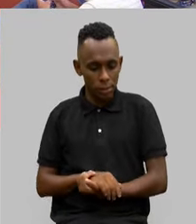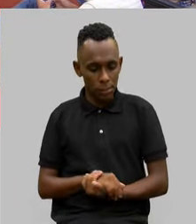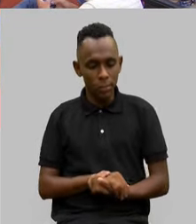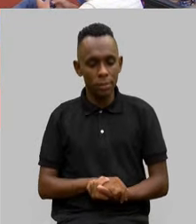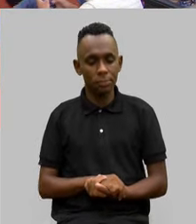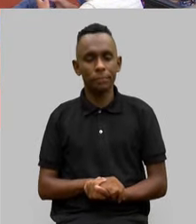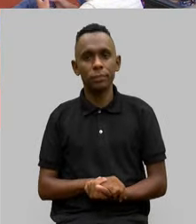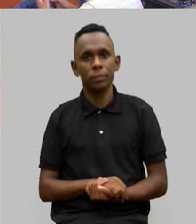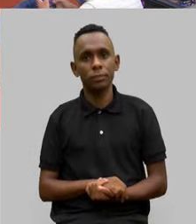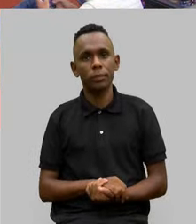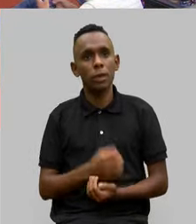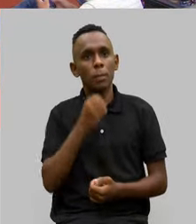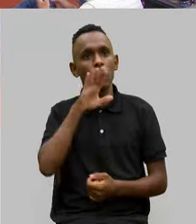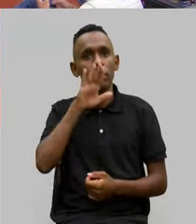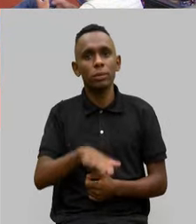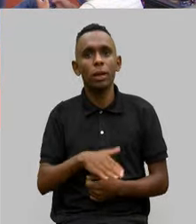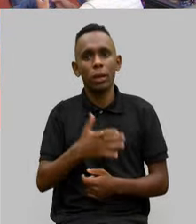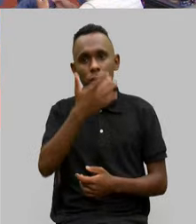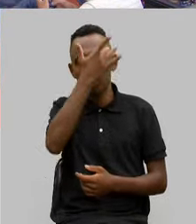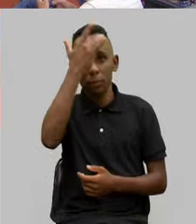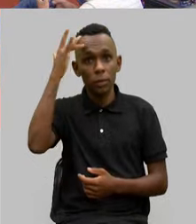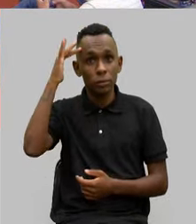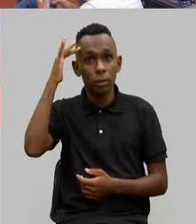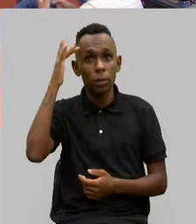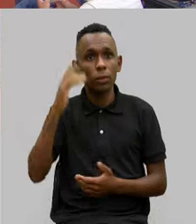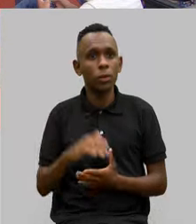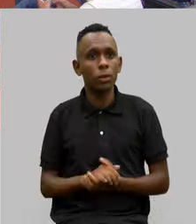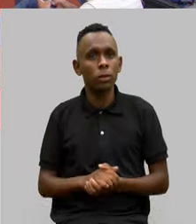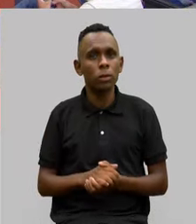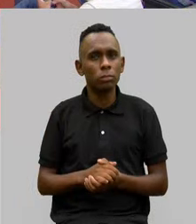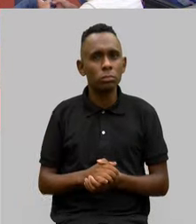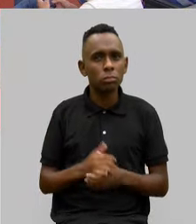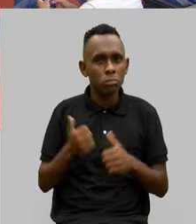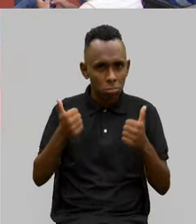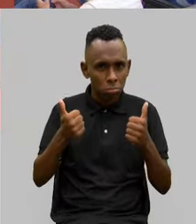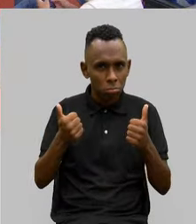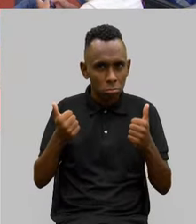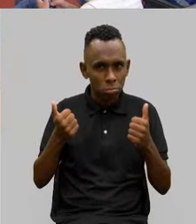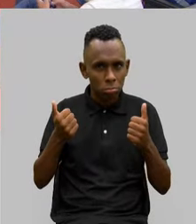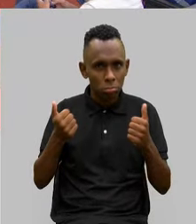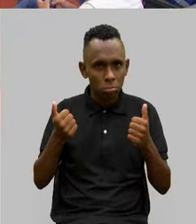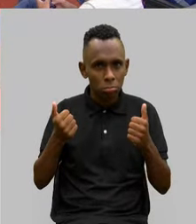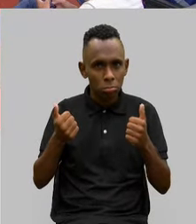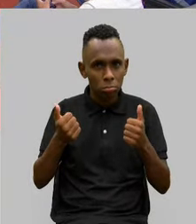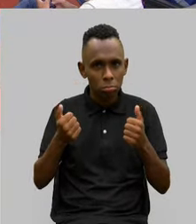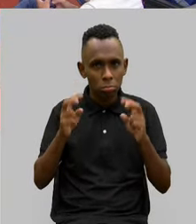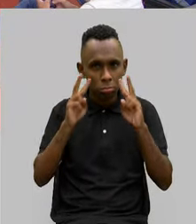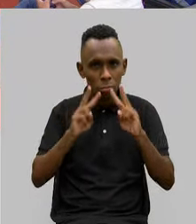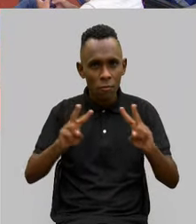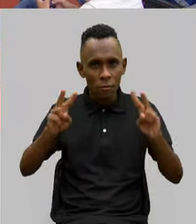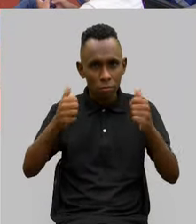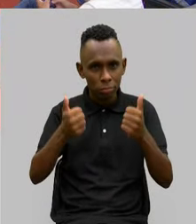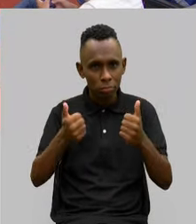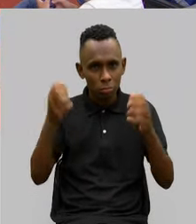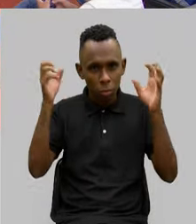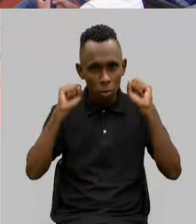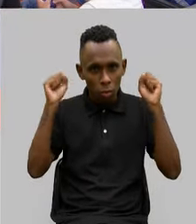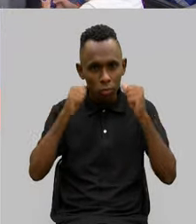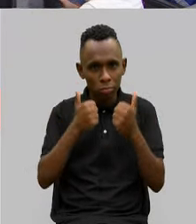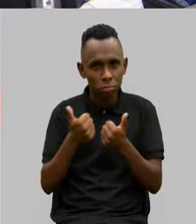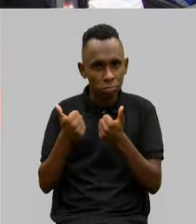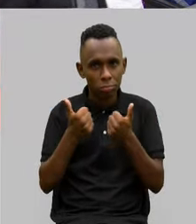boa tarde pessoal os que estão me ouvindo bem s Ok estiverem